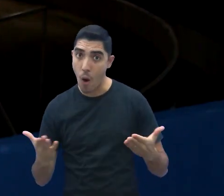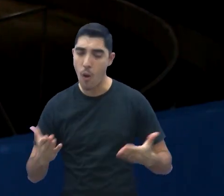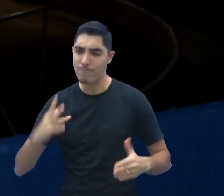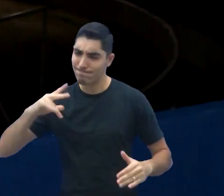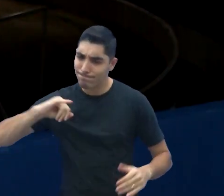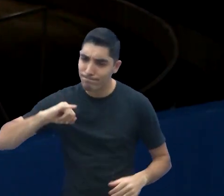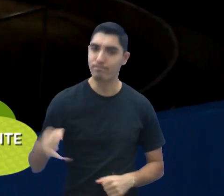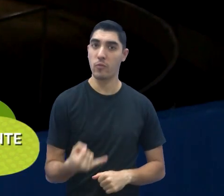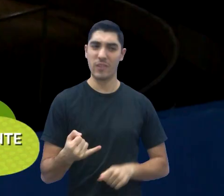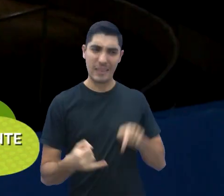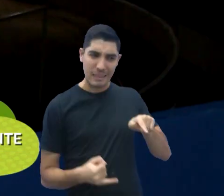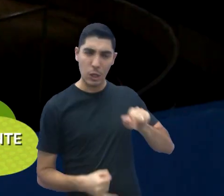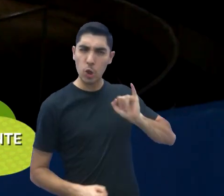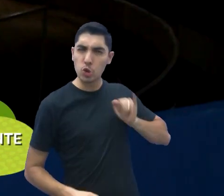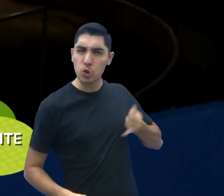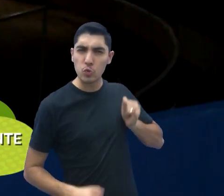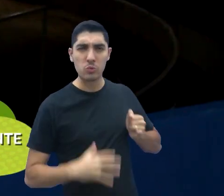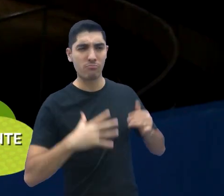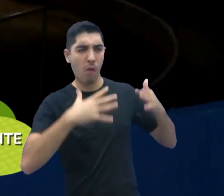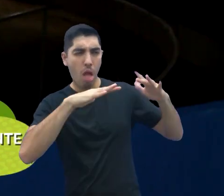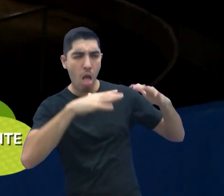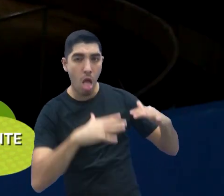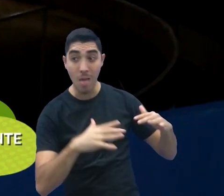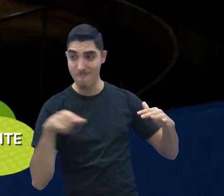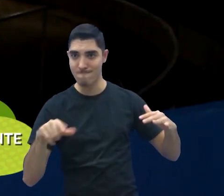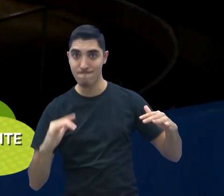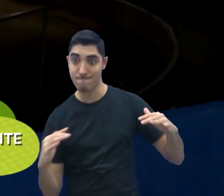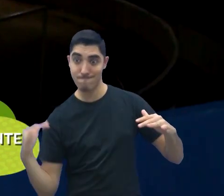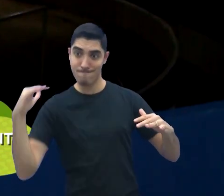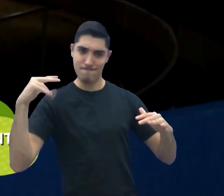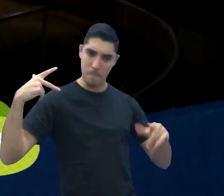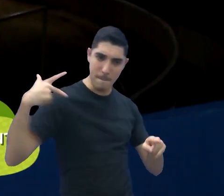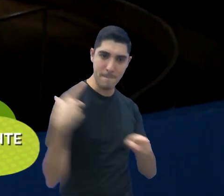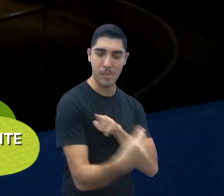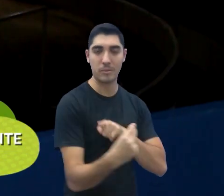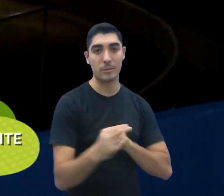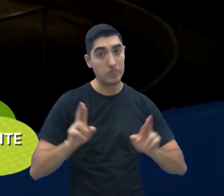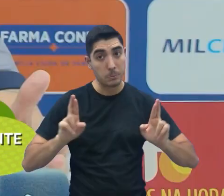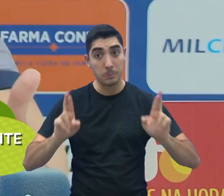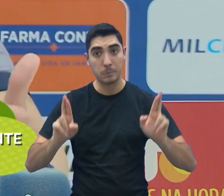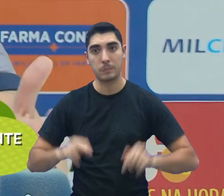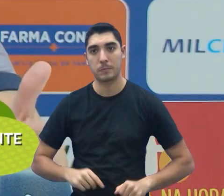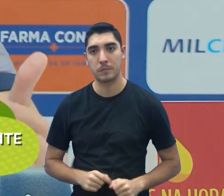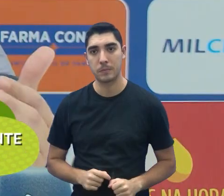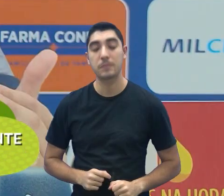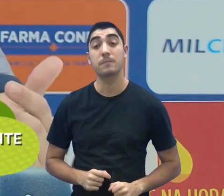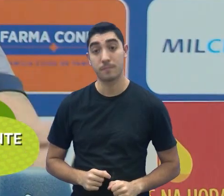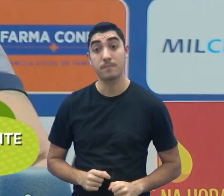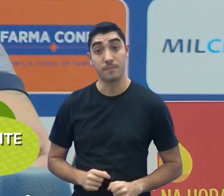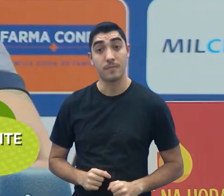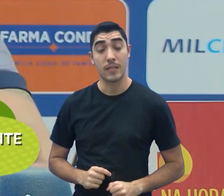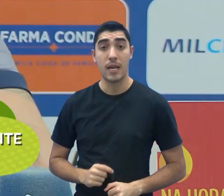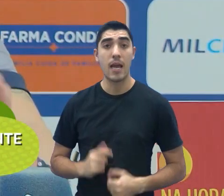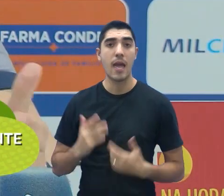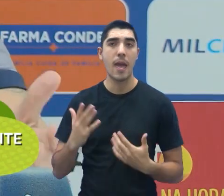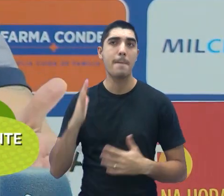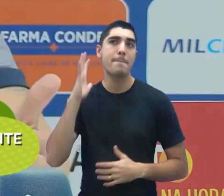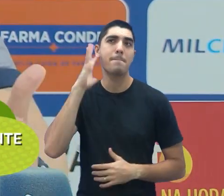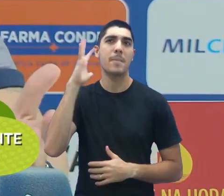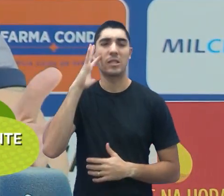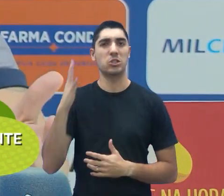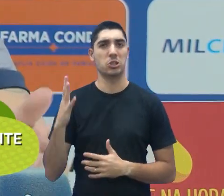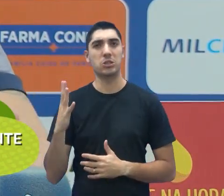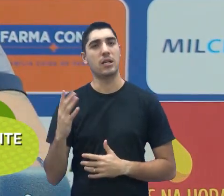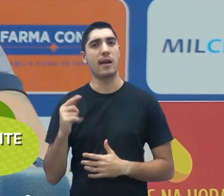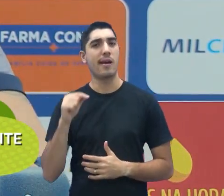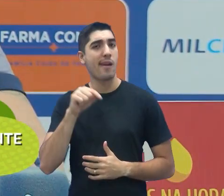momento do time paulistano para buscar mais 3 pontos aqui no Martins Pereira. É muito difícil de traçar uma coisa em comum de um jogo para